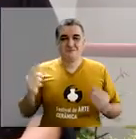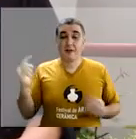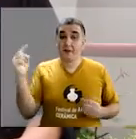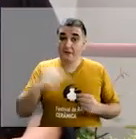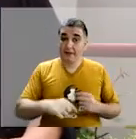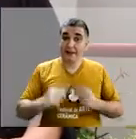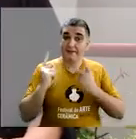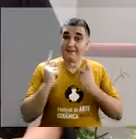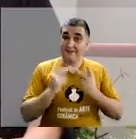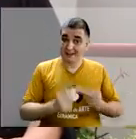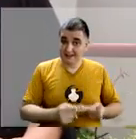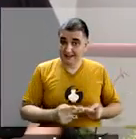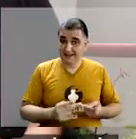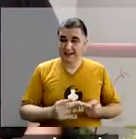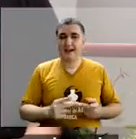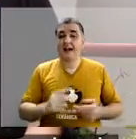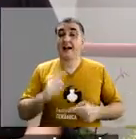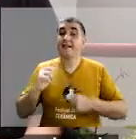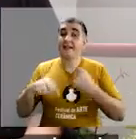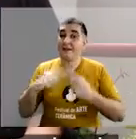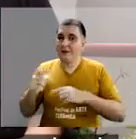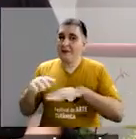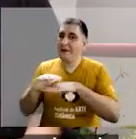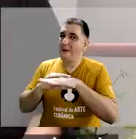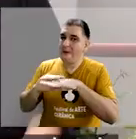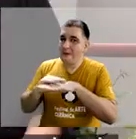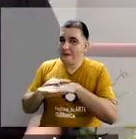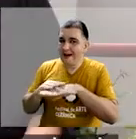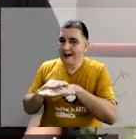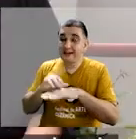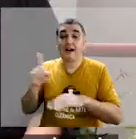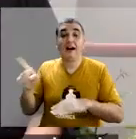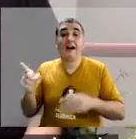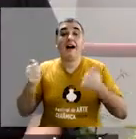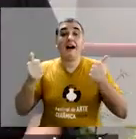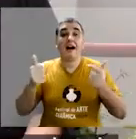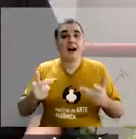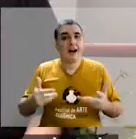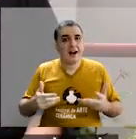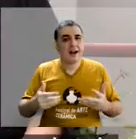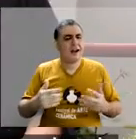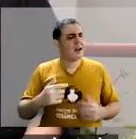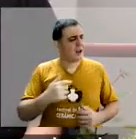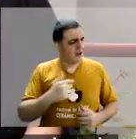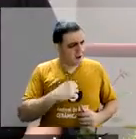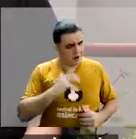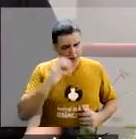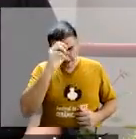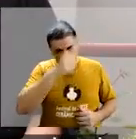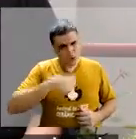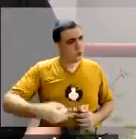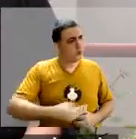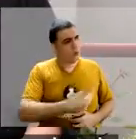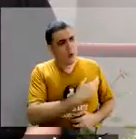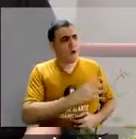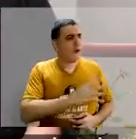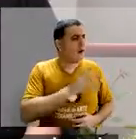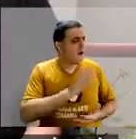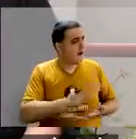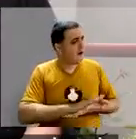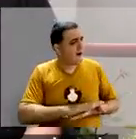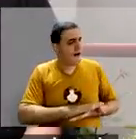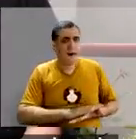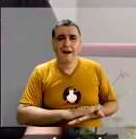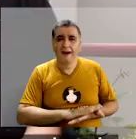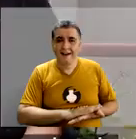outra visão da cerâmica. E isso ajuda não só divulgar o nosso trabalho, mas de todos daqui da cidade e